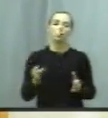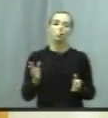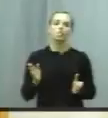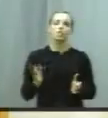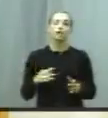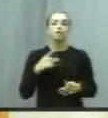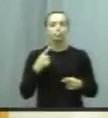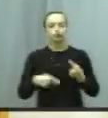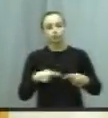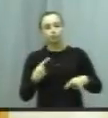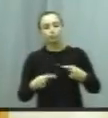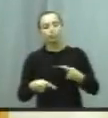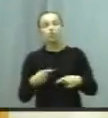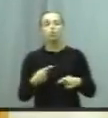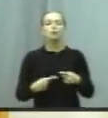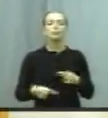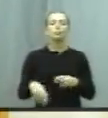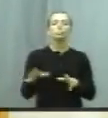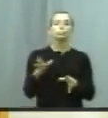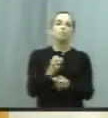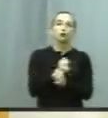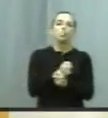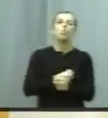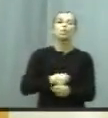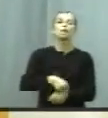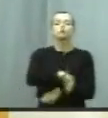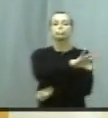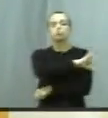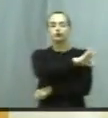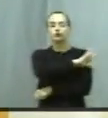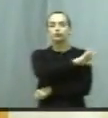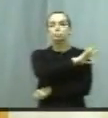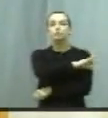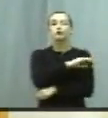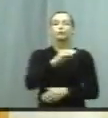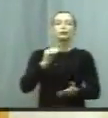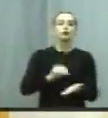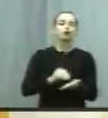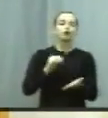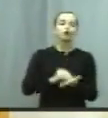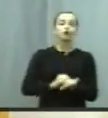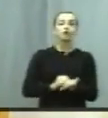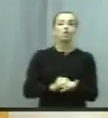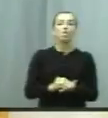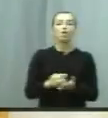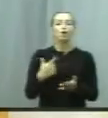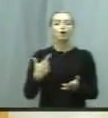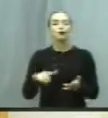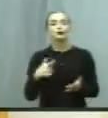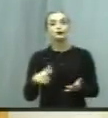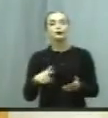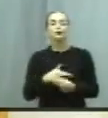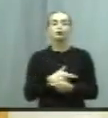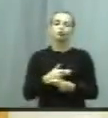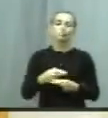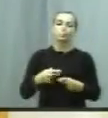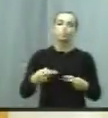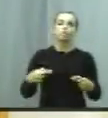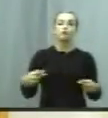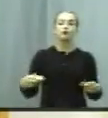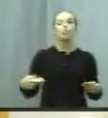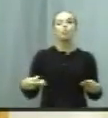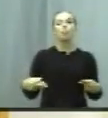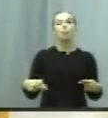tempo a questão das contas da prefeitura a falta né a a não realização de diversos serviços ea precarização